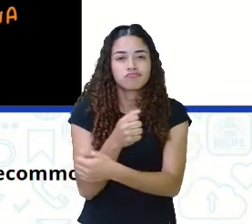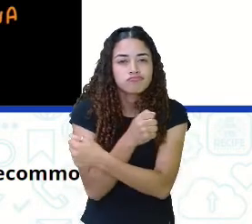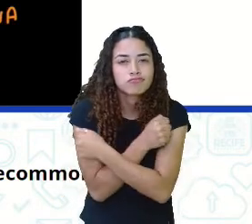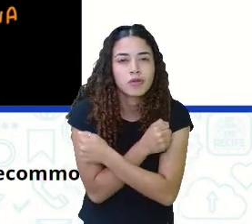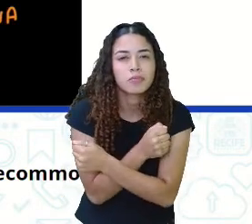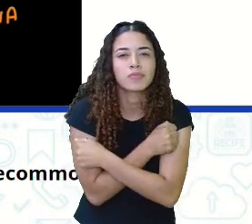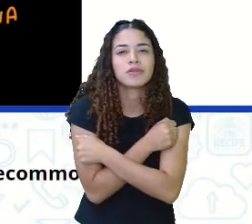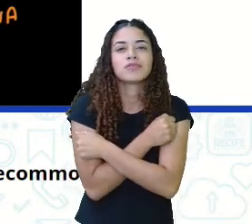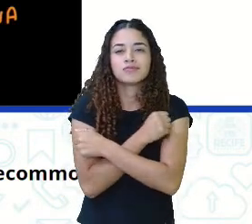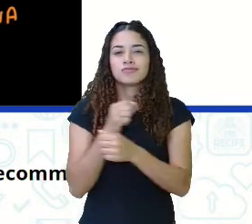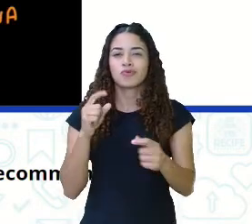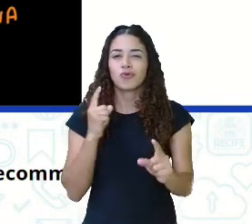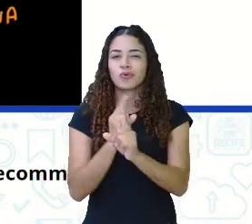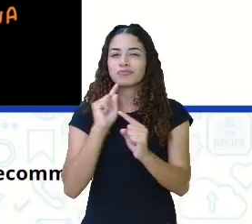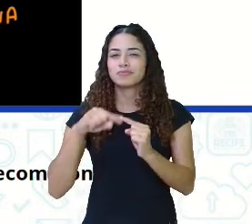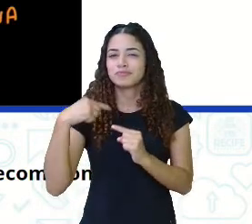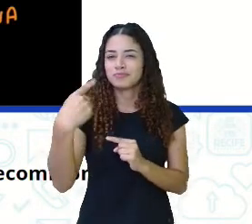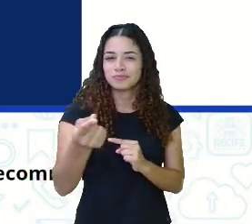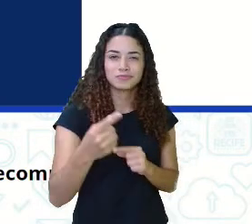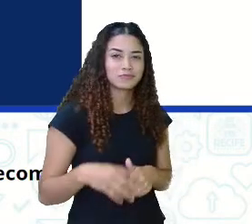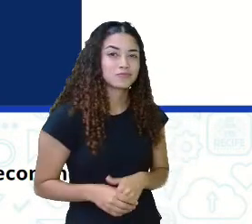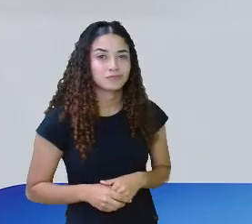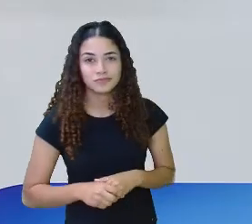falar que te encontro na próxima.